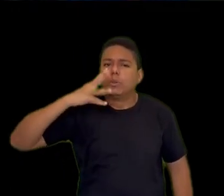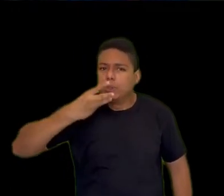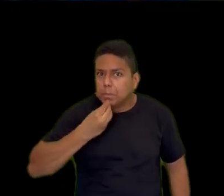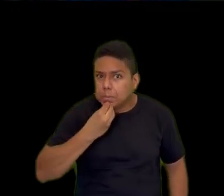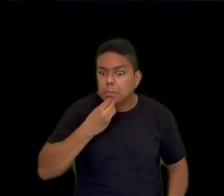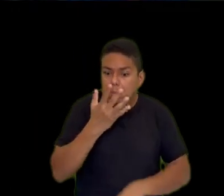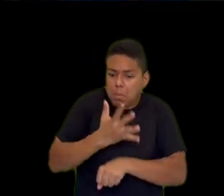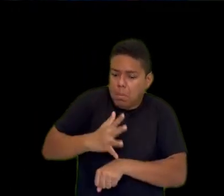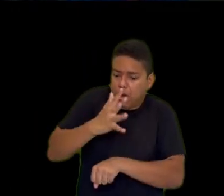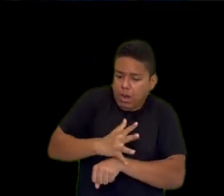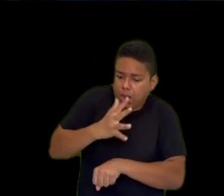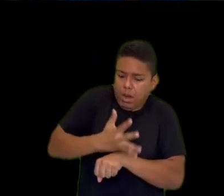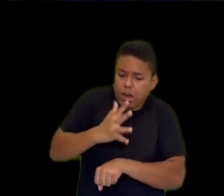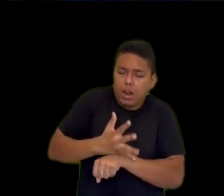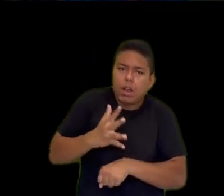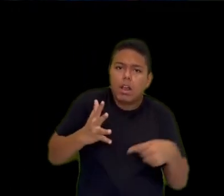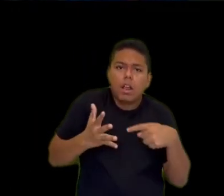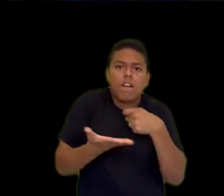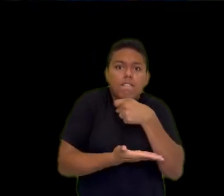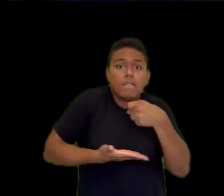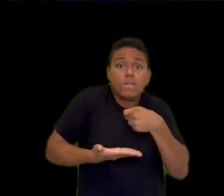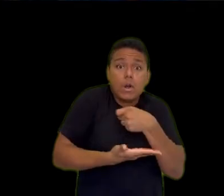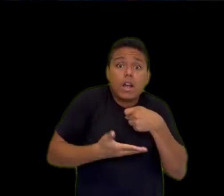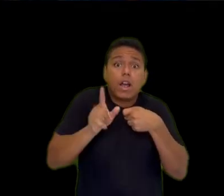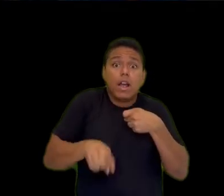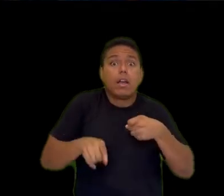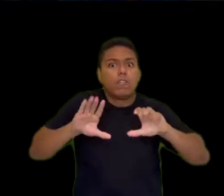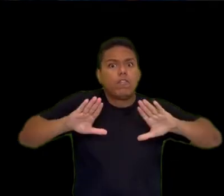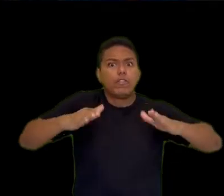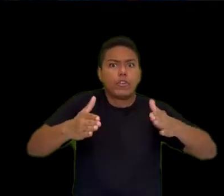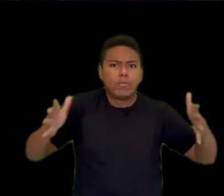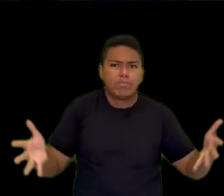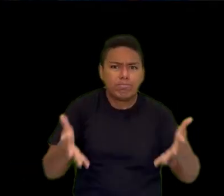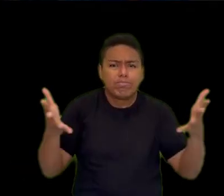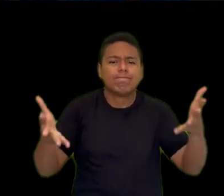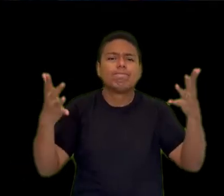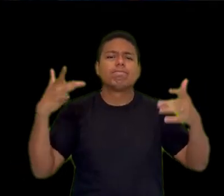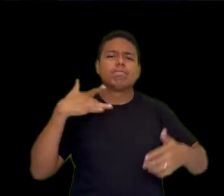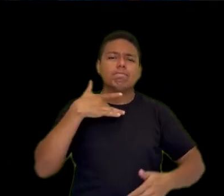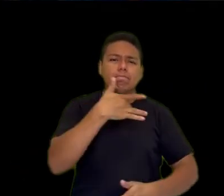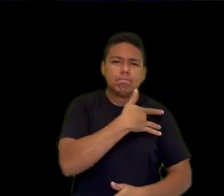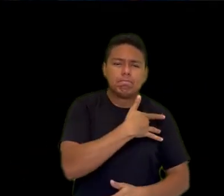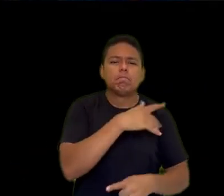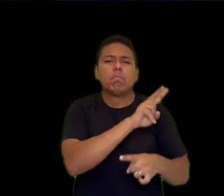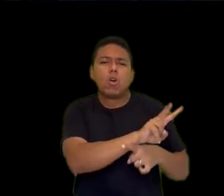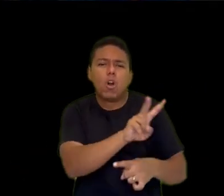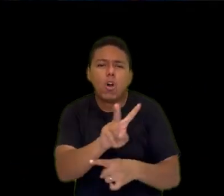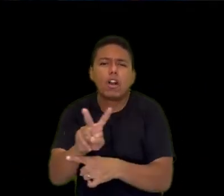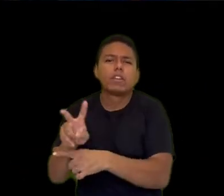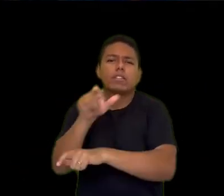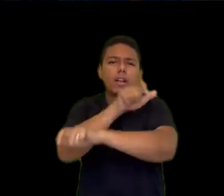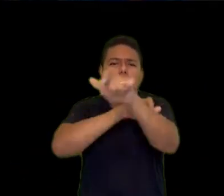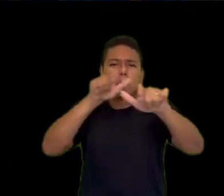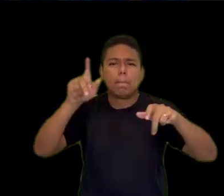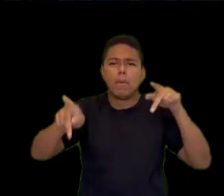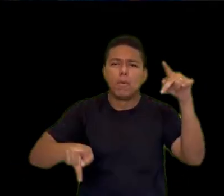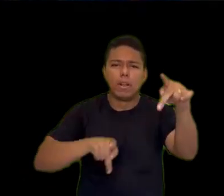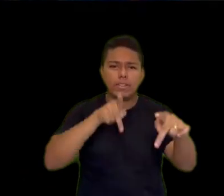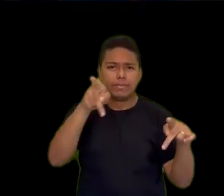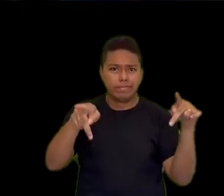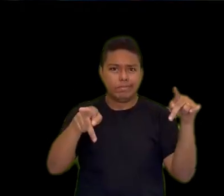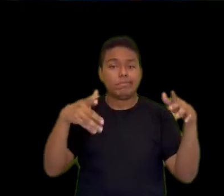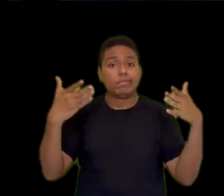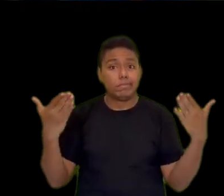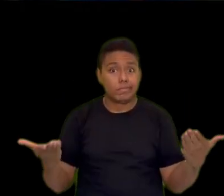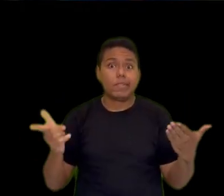promoção e na proteção da saúde e vida da população. Então, apesar de ter um arcabouço legal muito grande